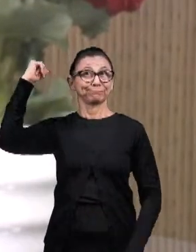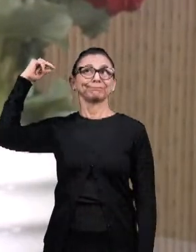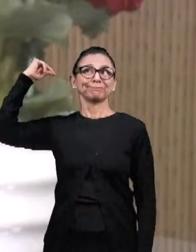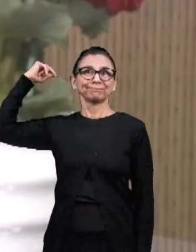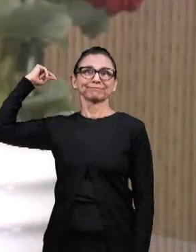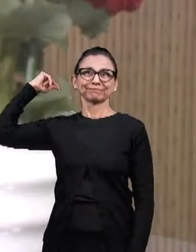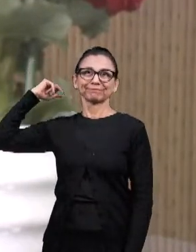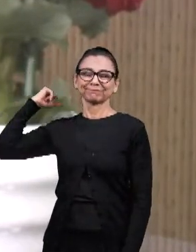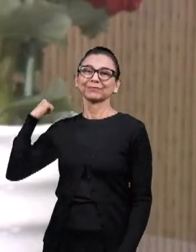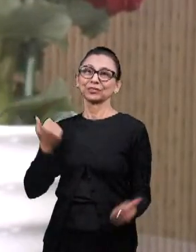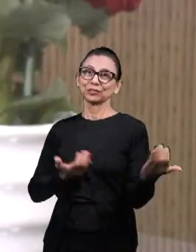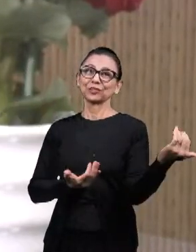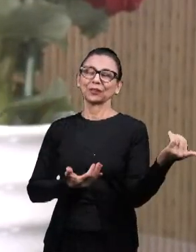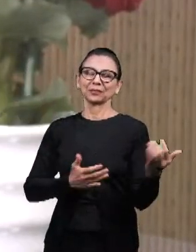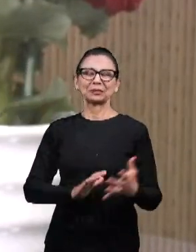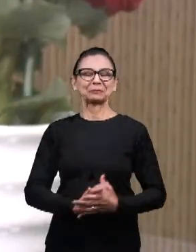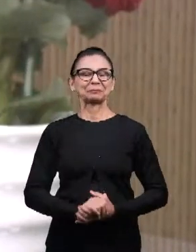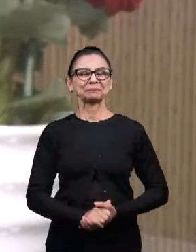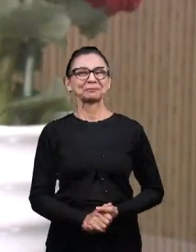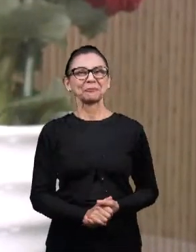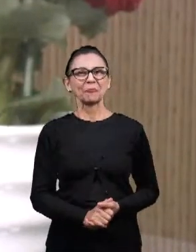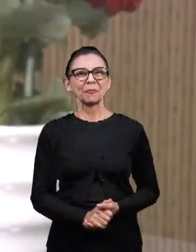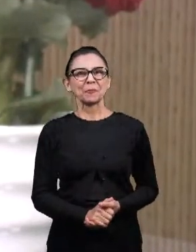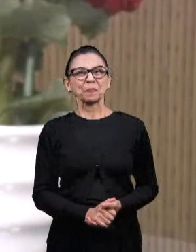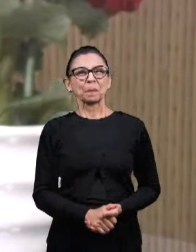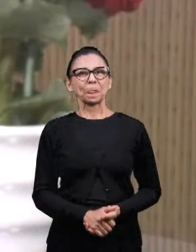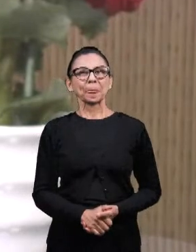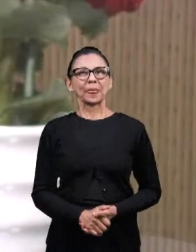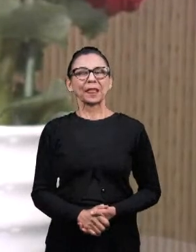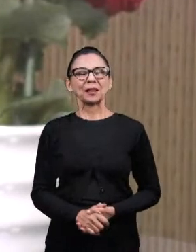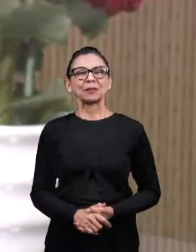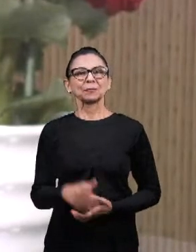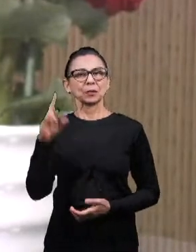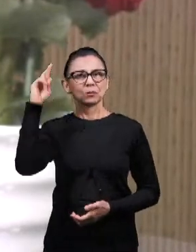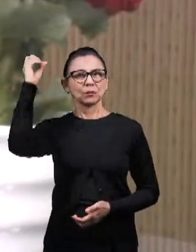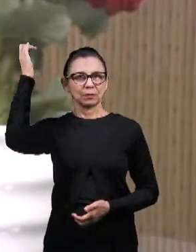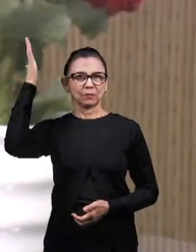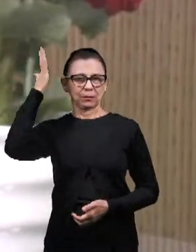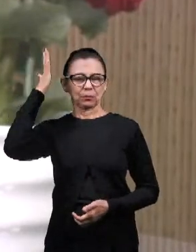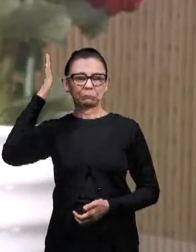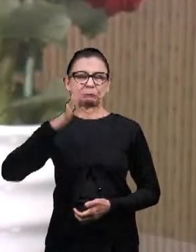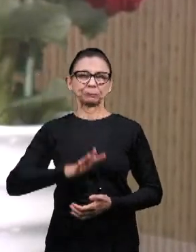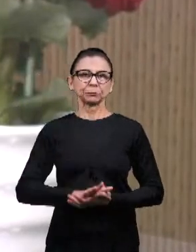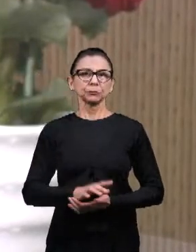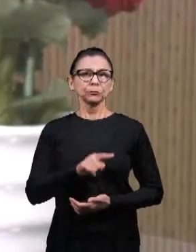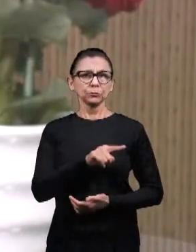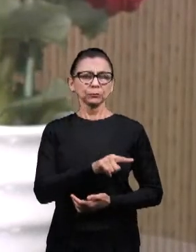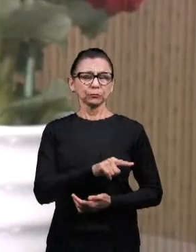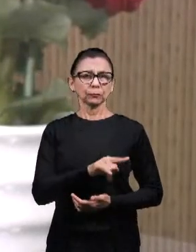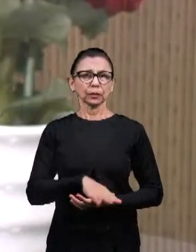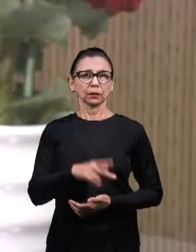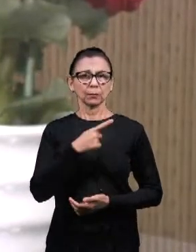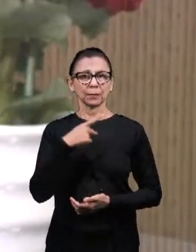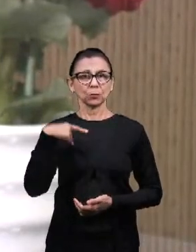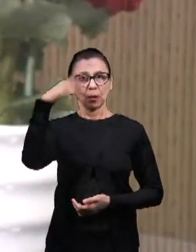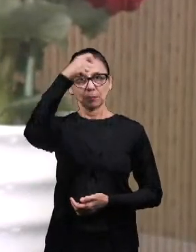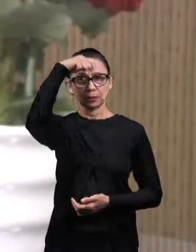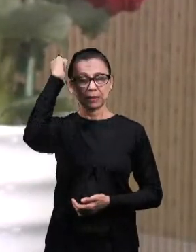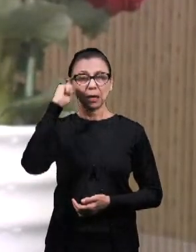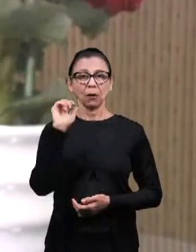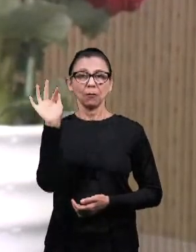senhor mostrou que ele falasse disso. Em vez de dar uma aula, ele falasse disso. A experiência dele, ele fazia faculdade de medicina, a experiência